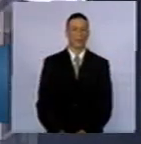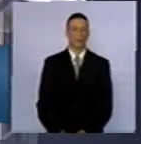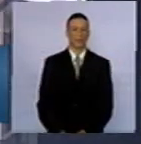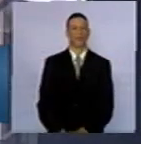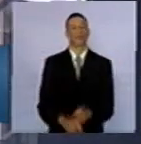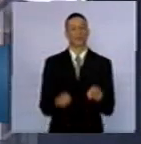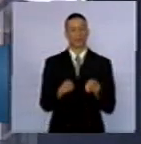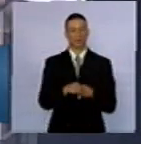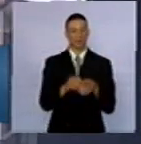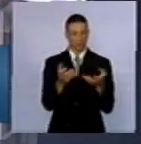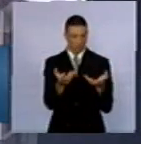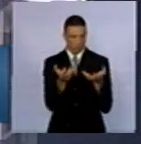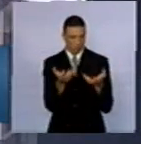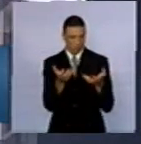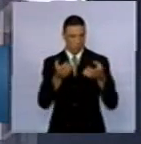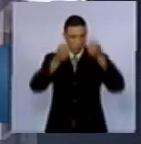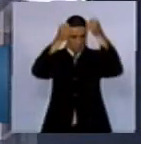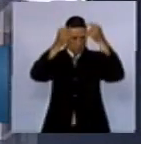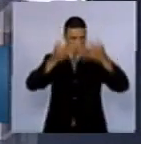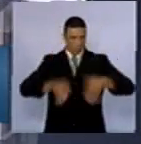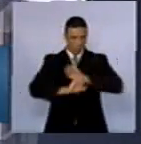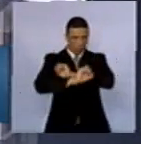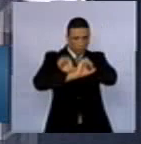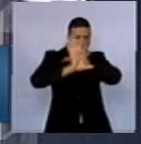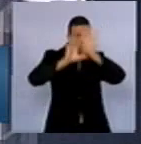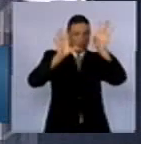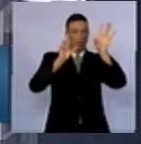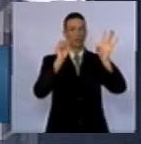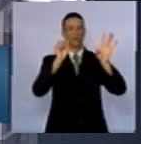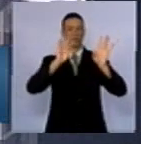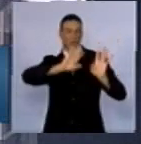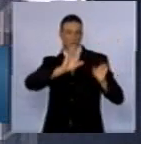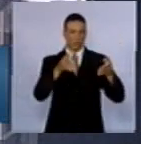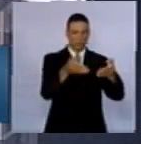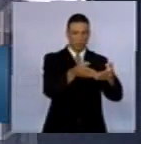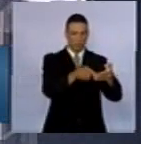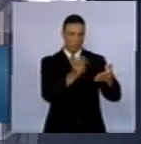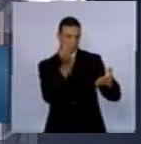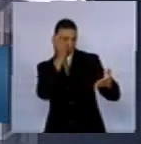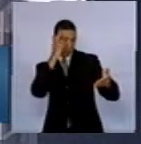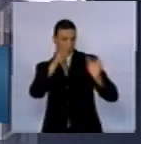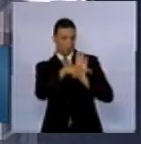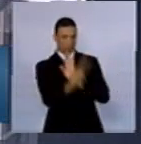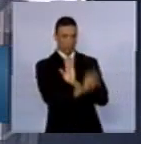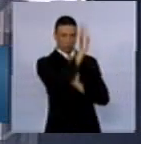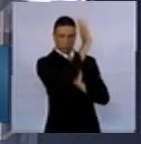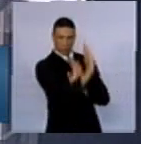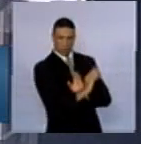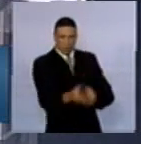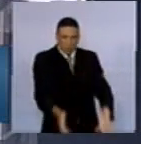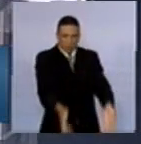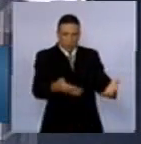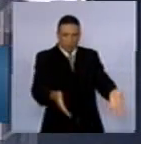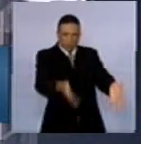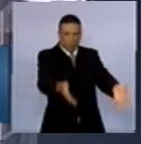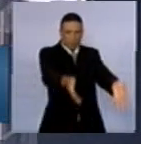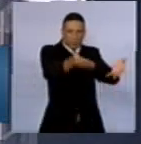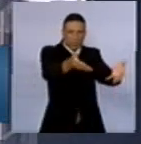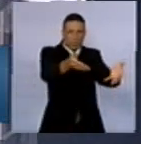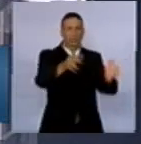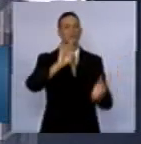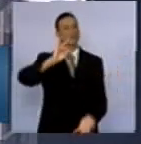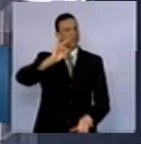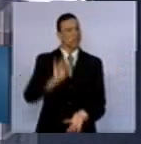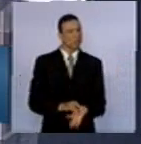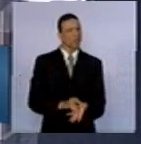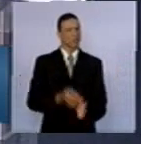E eu gostaria de deixar claro que a iniciativa de promover a cultura nacional e fomentar a produção brasileira, ela é legítima